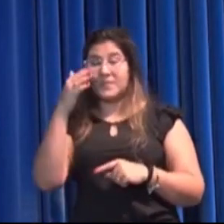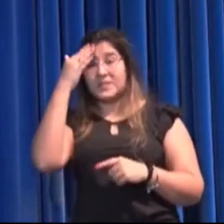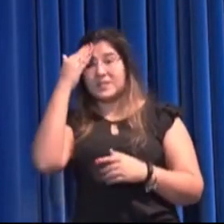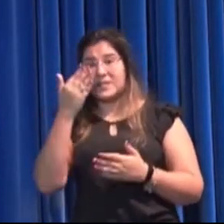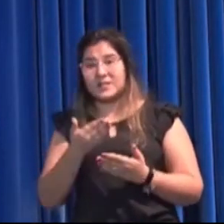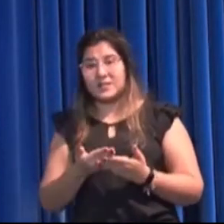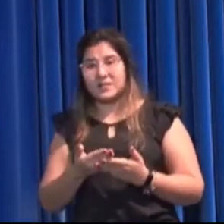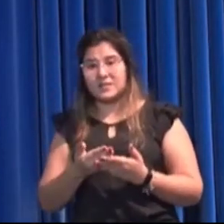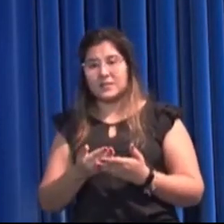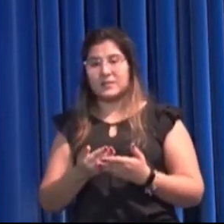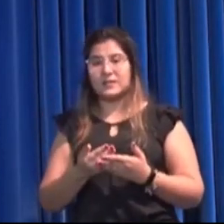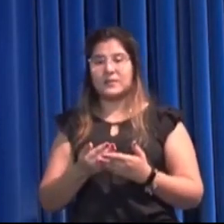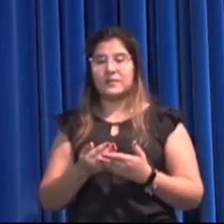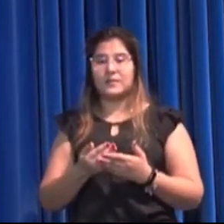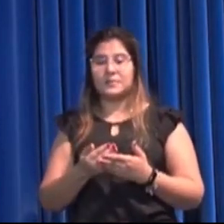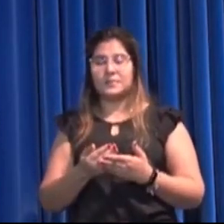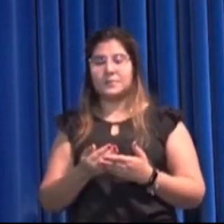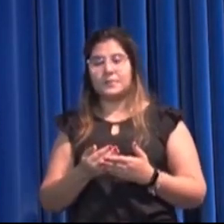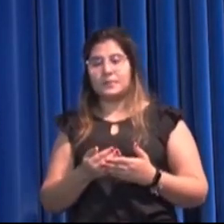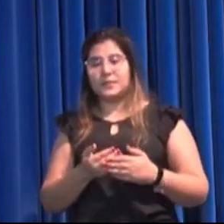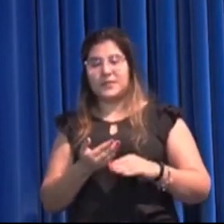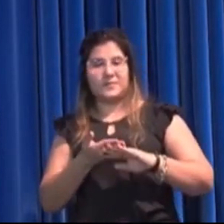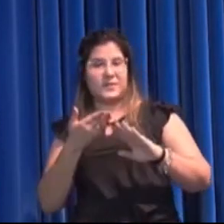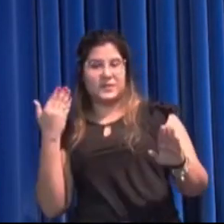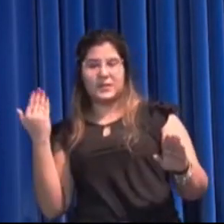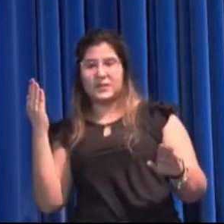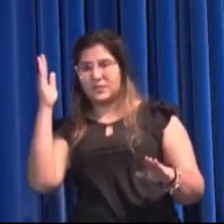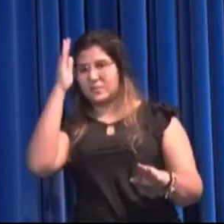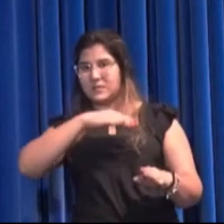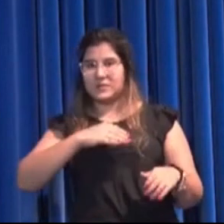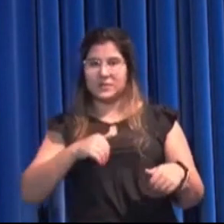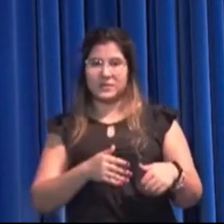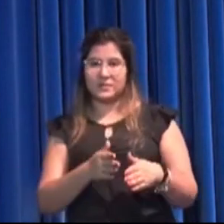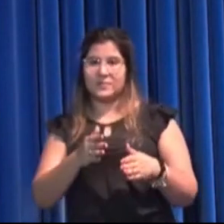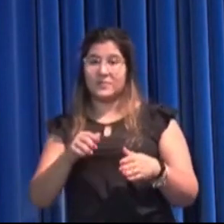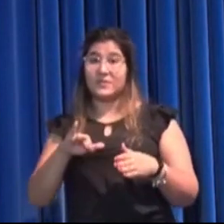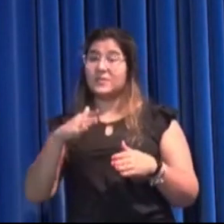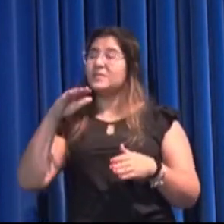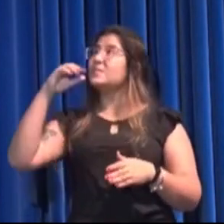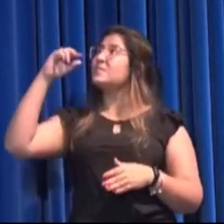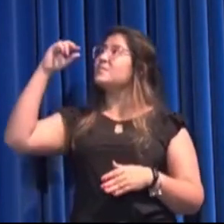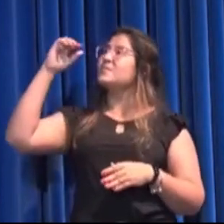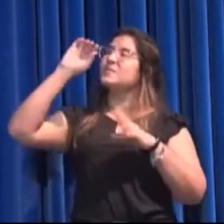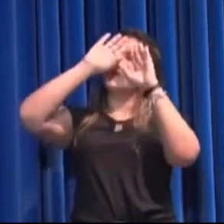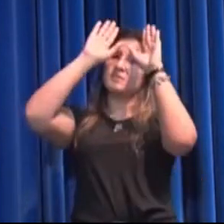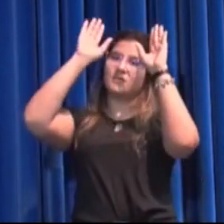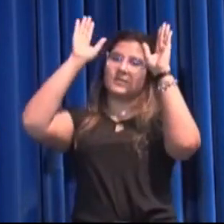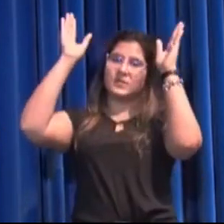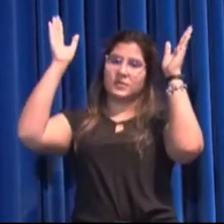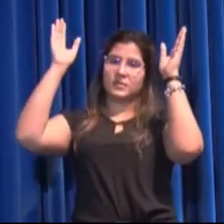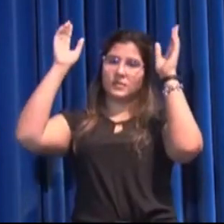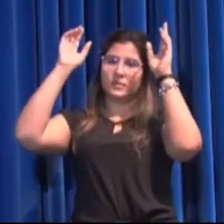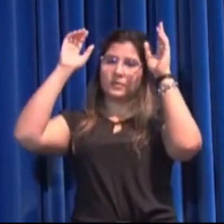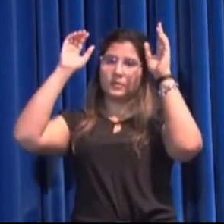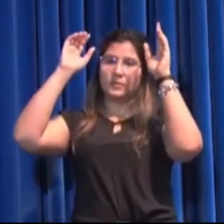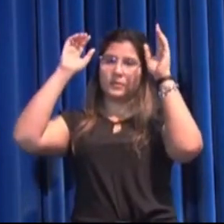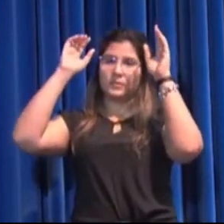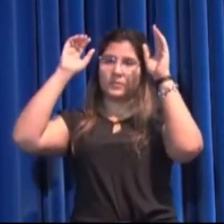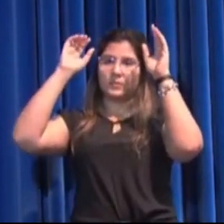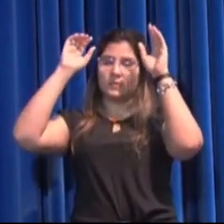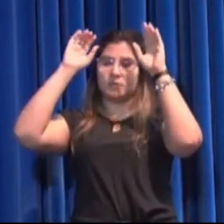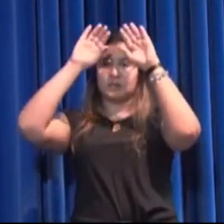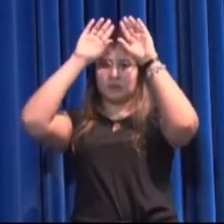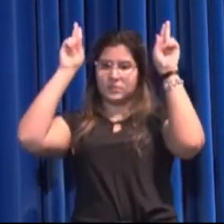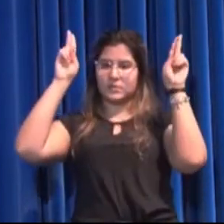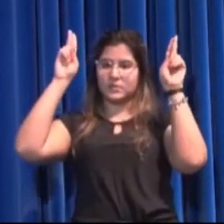dos seus maus caminhos, então dos céus eu ouvirei, perdoarei os seus